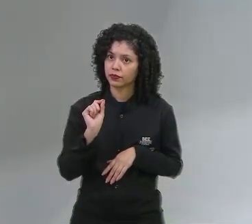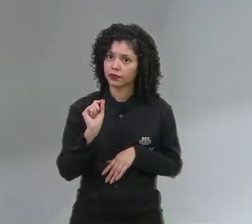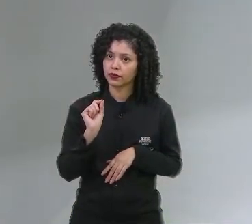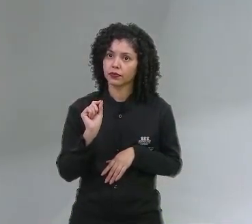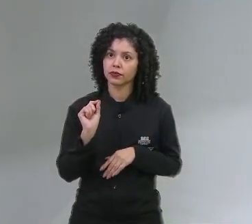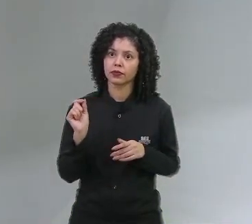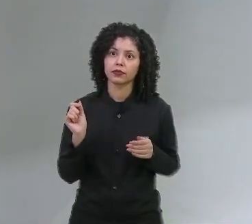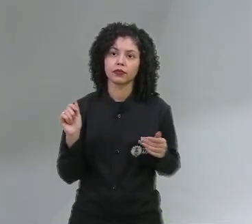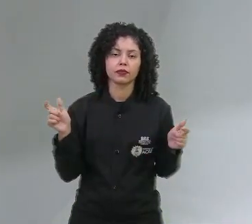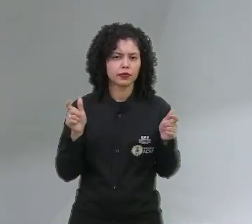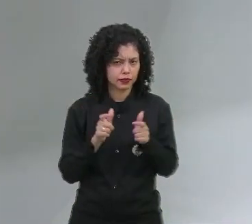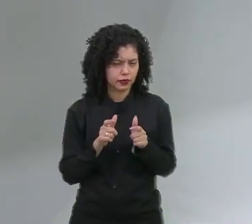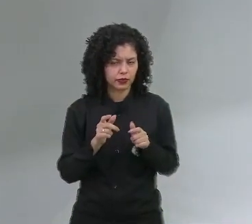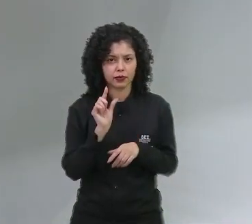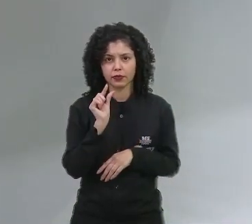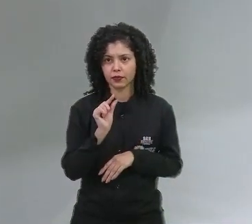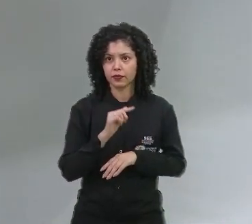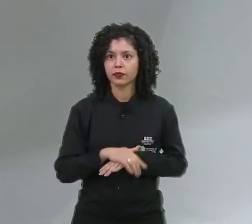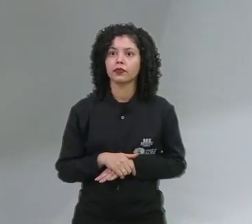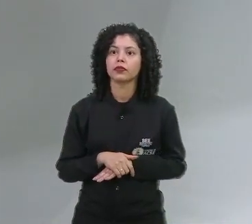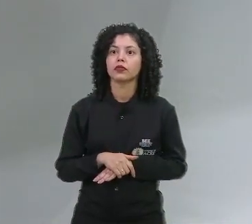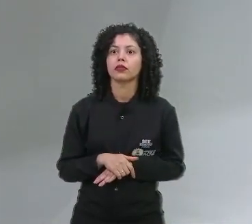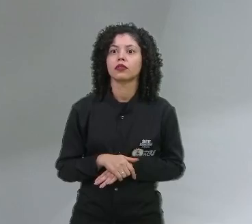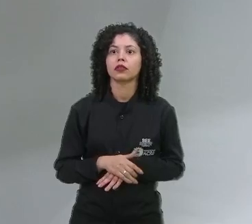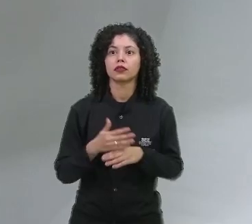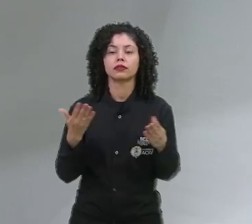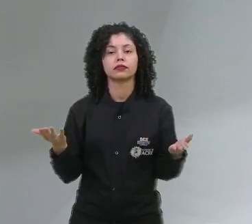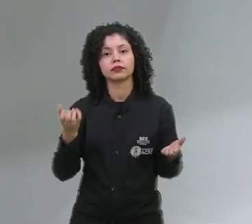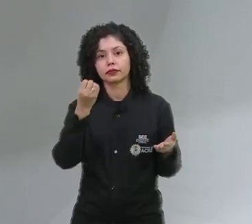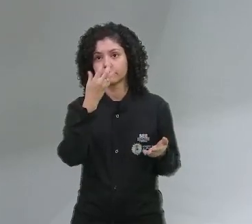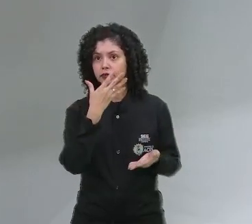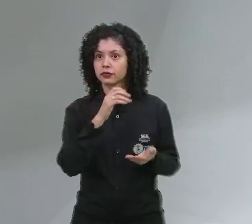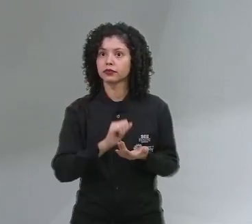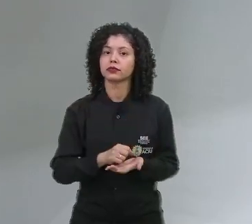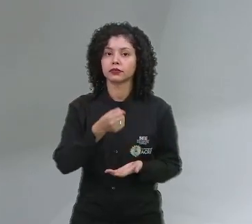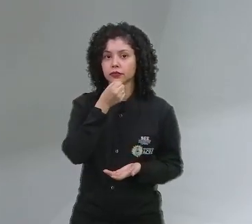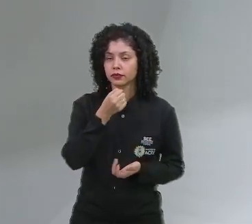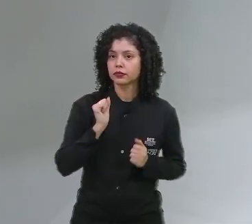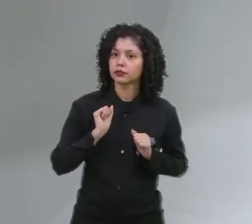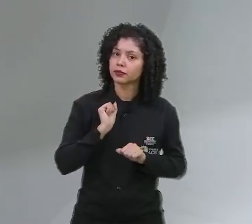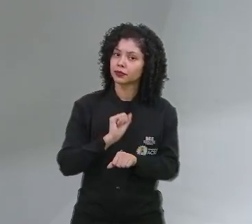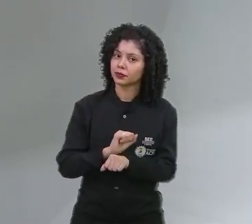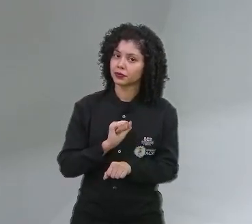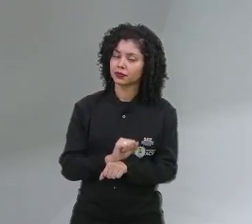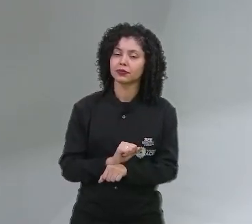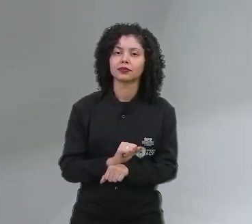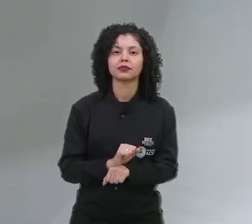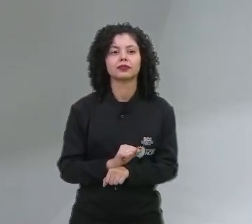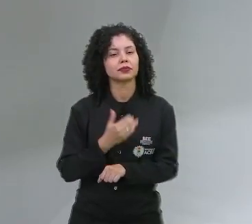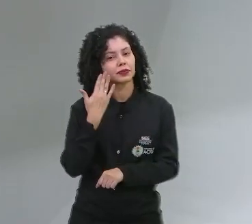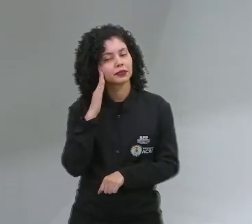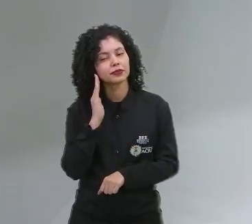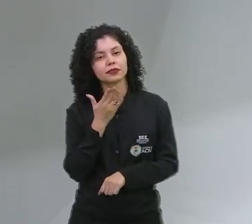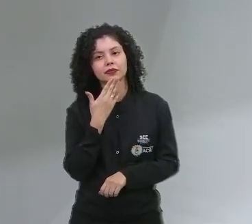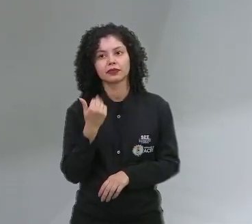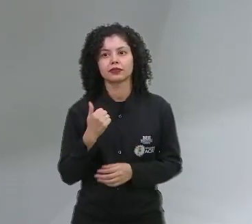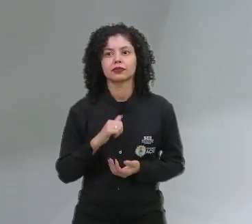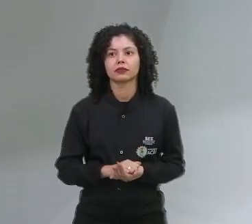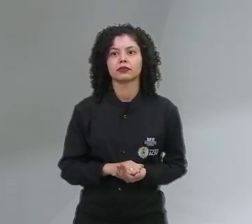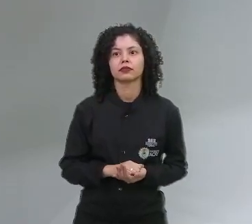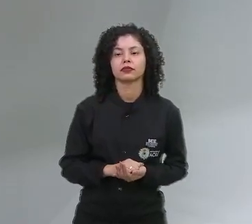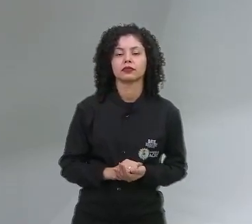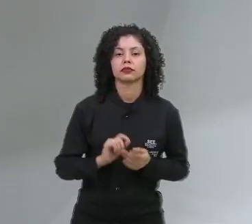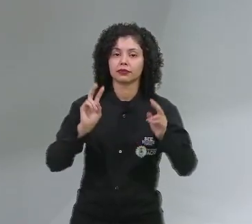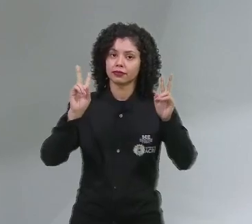das minorias, certo? Então, a fotografia documental, eu espero que tenha dado para entender que ela é